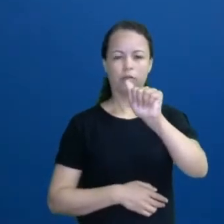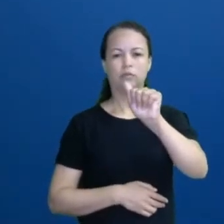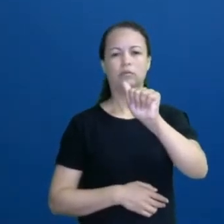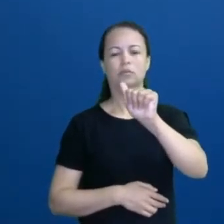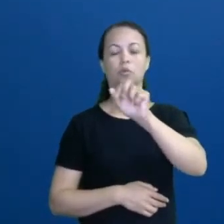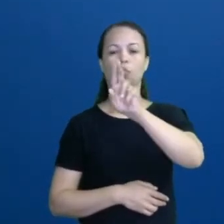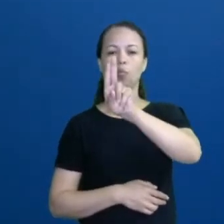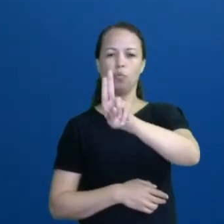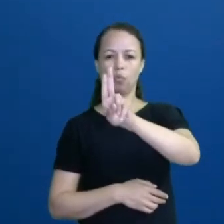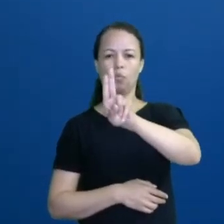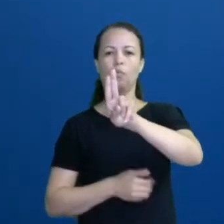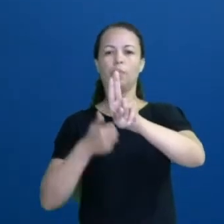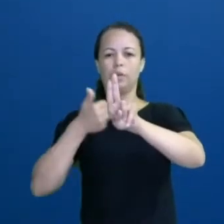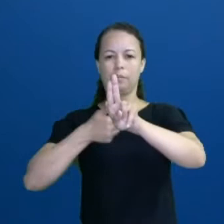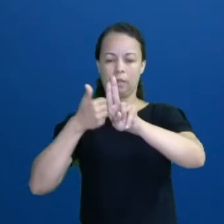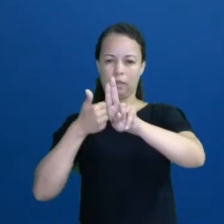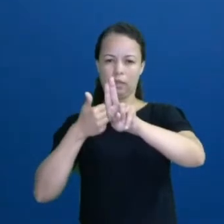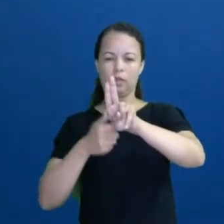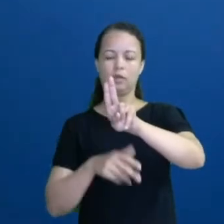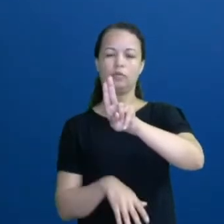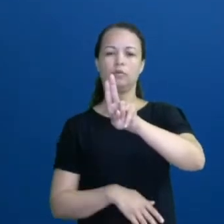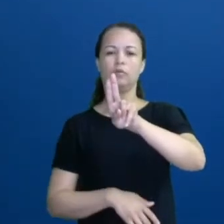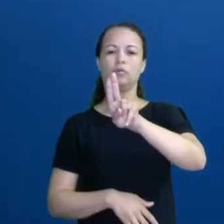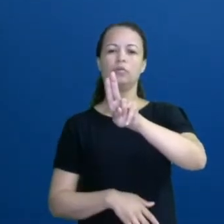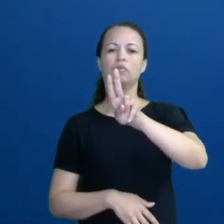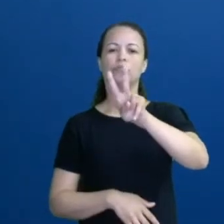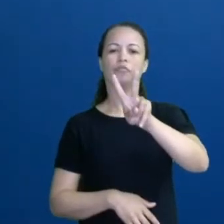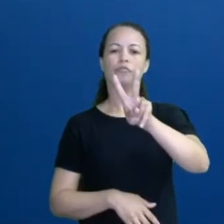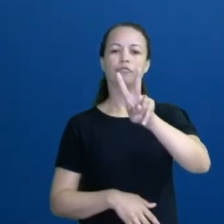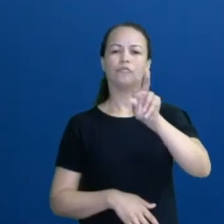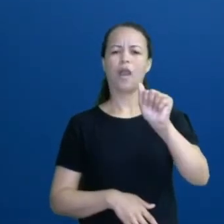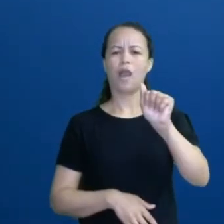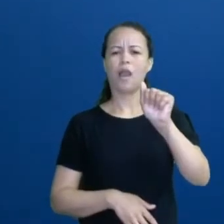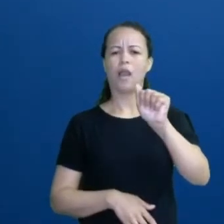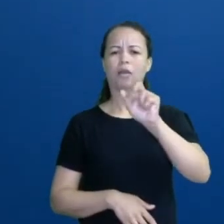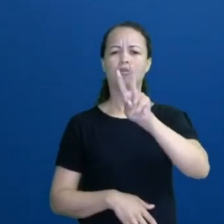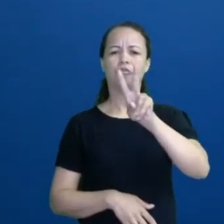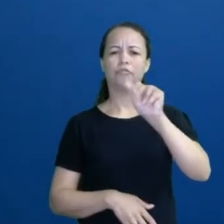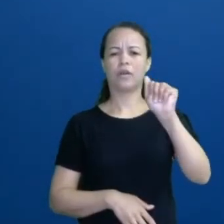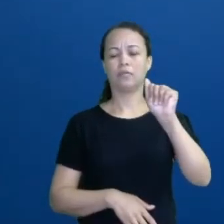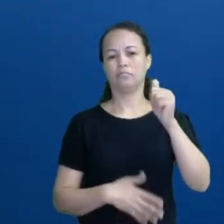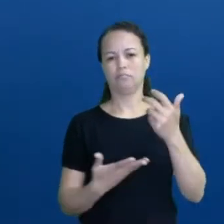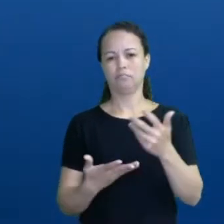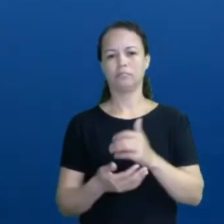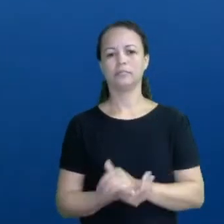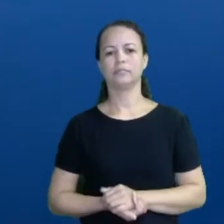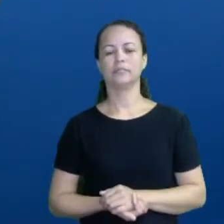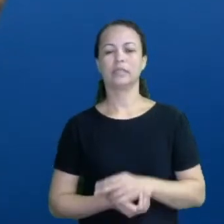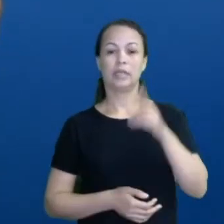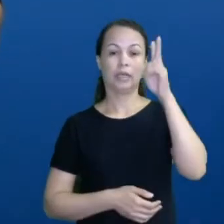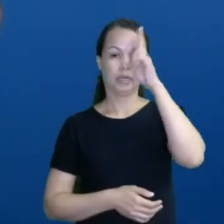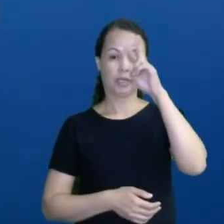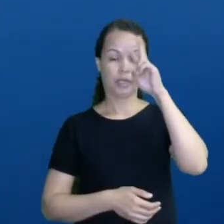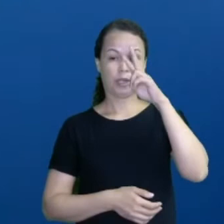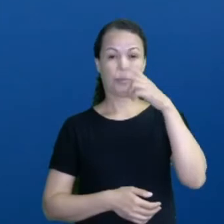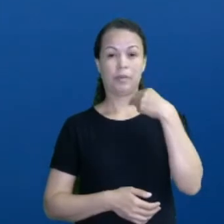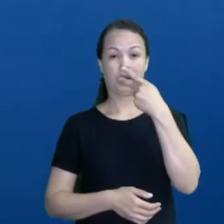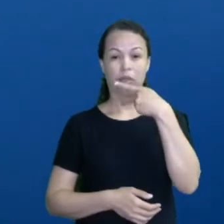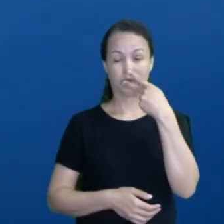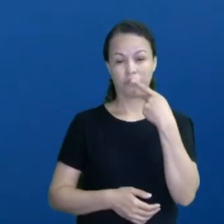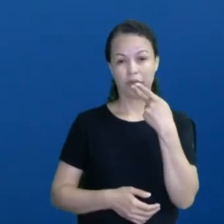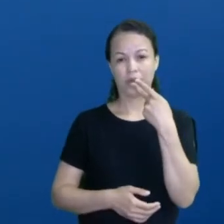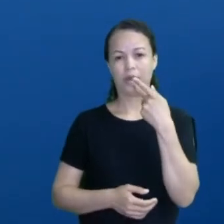escreveu o U, que foi o primeiro sonzinho, e depois o vá, que é o VA. Lembra que esse sonzinho que a